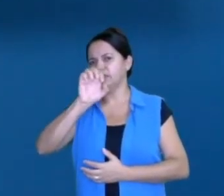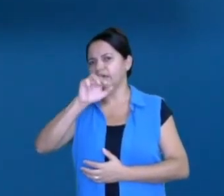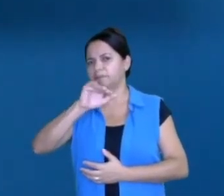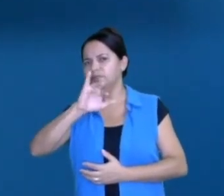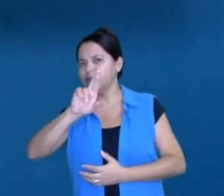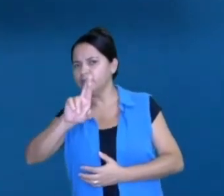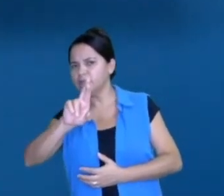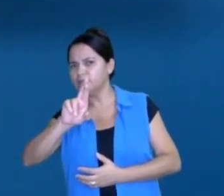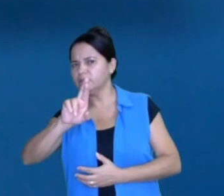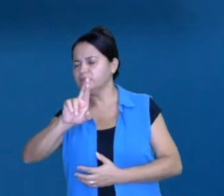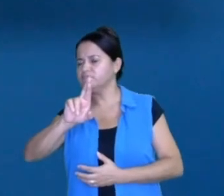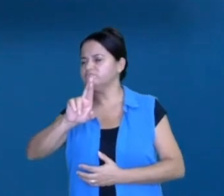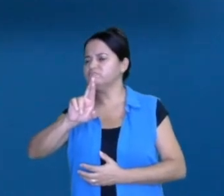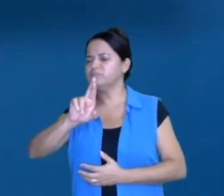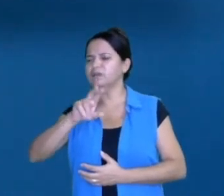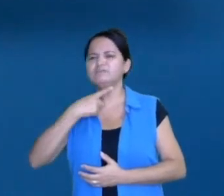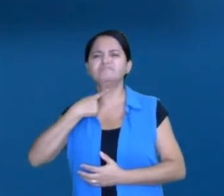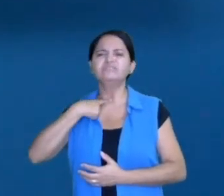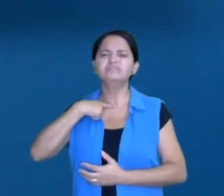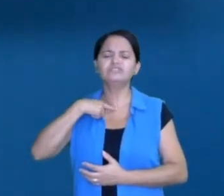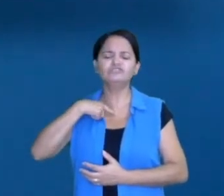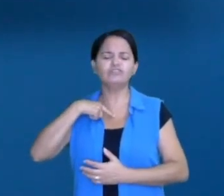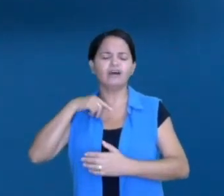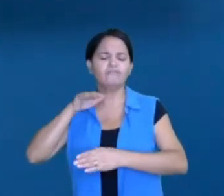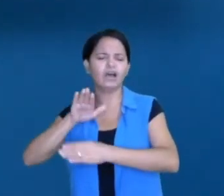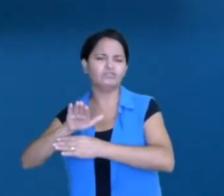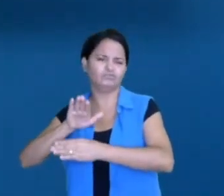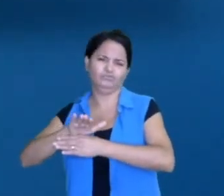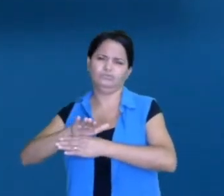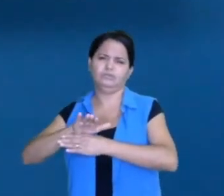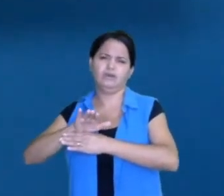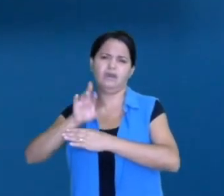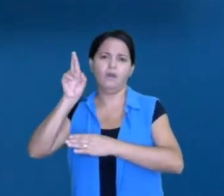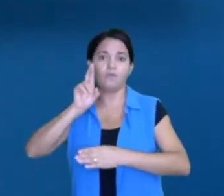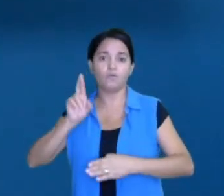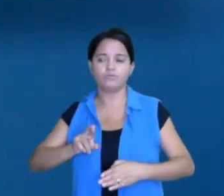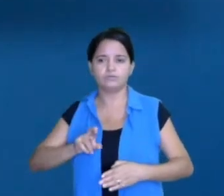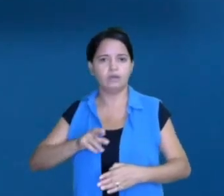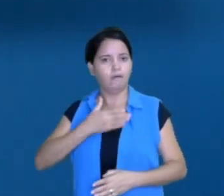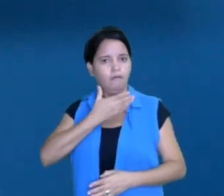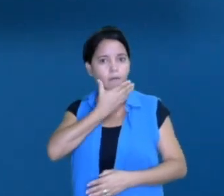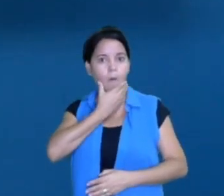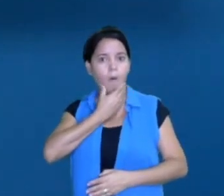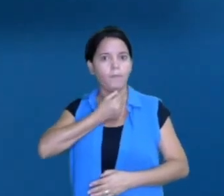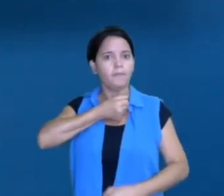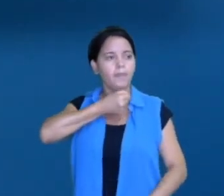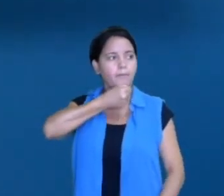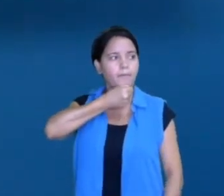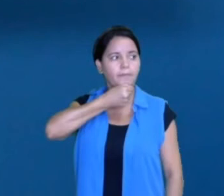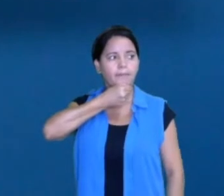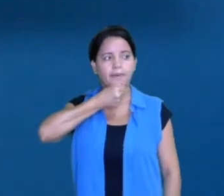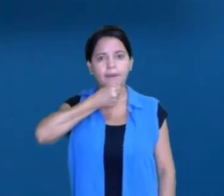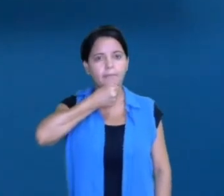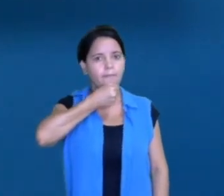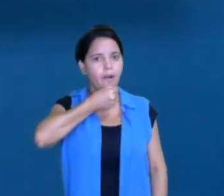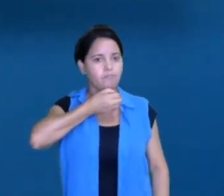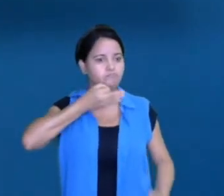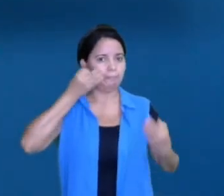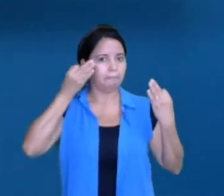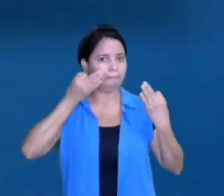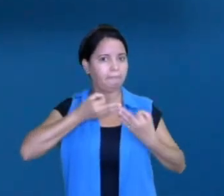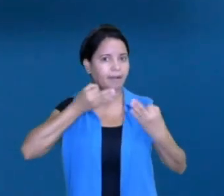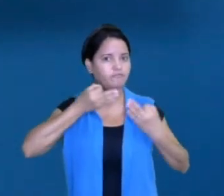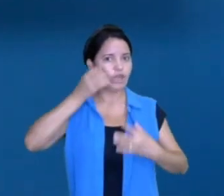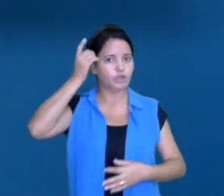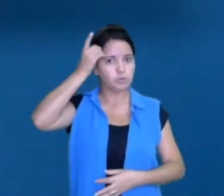desejo, né, de melhorias. Ele representava, ele tinha um dom na oratória, o Lenin, tá? Ele teria,